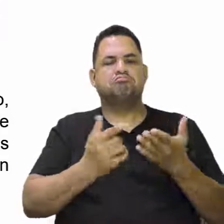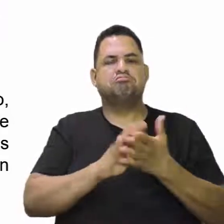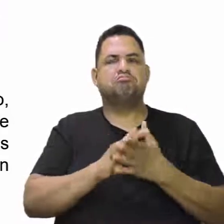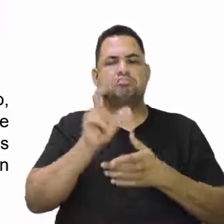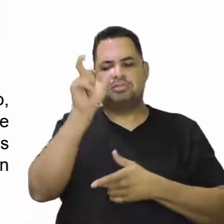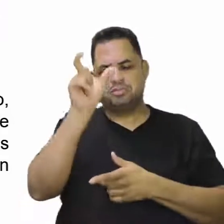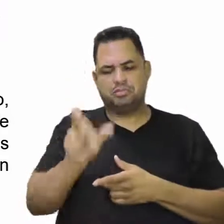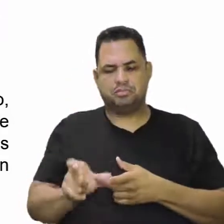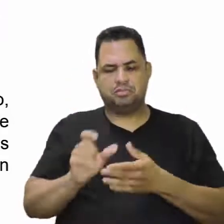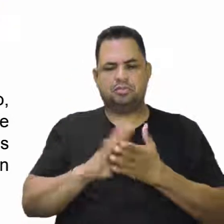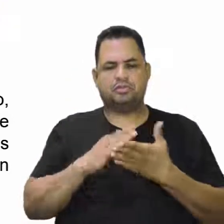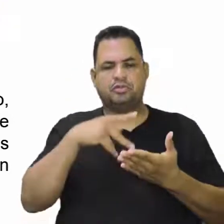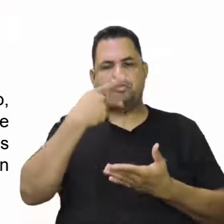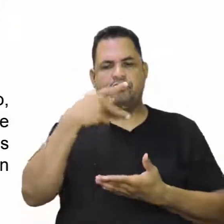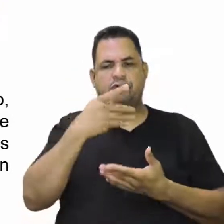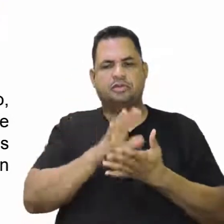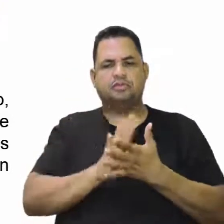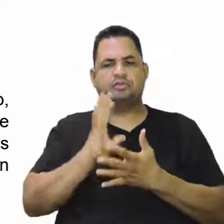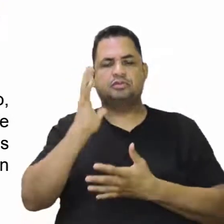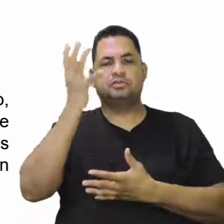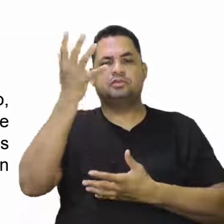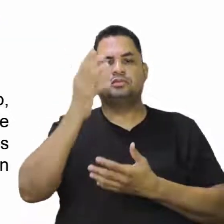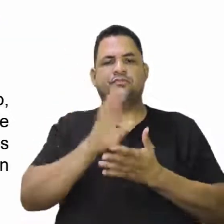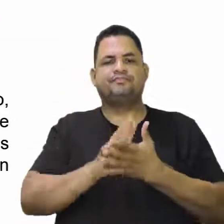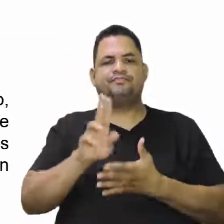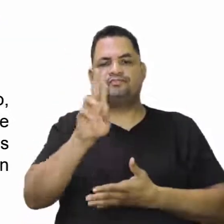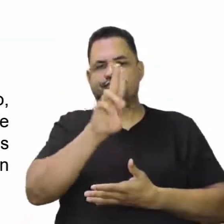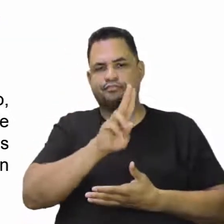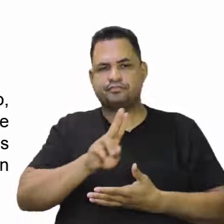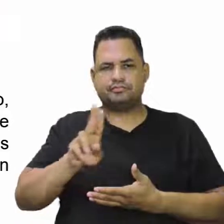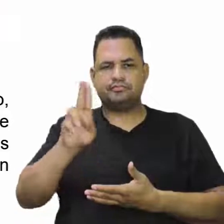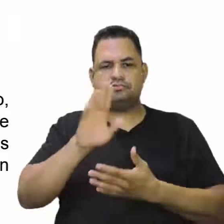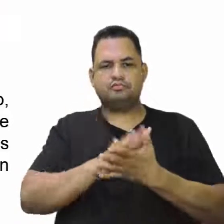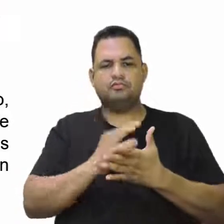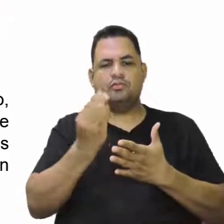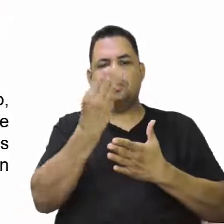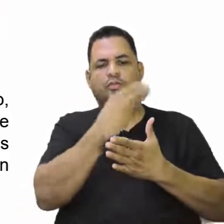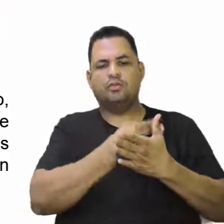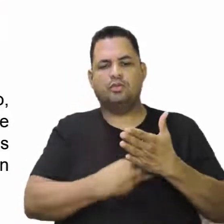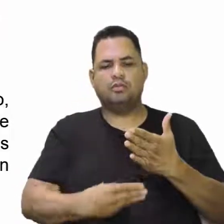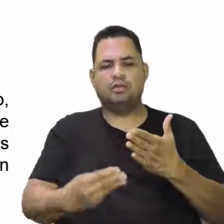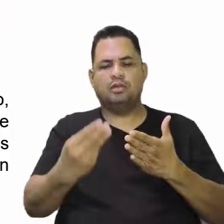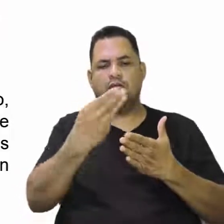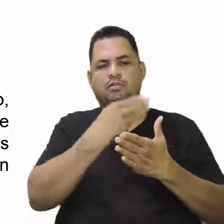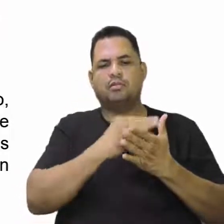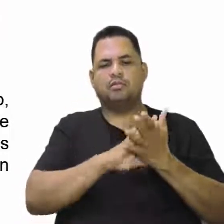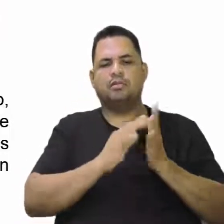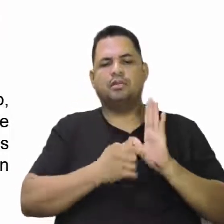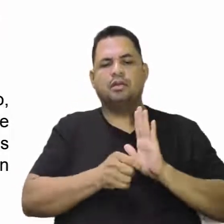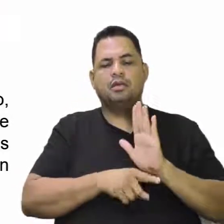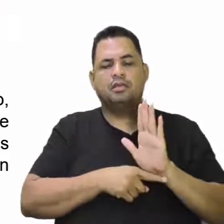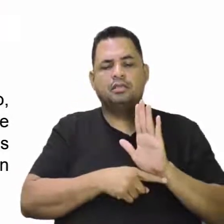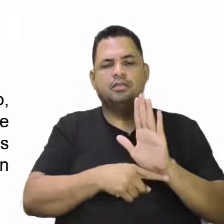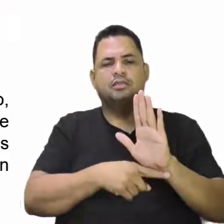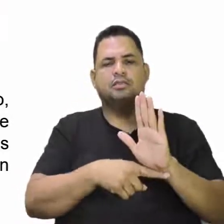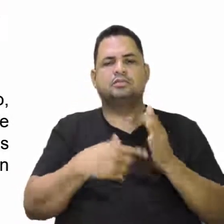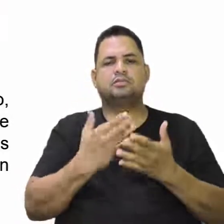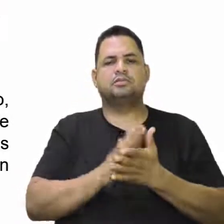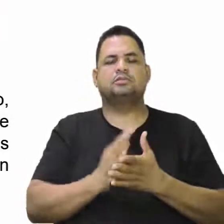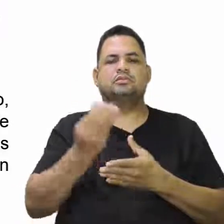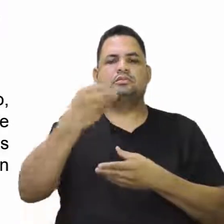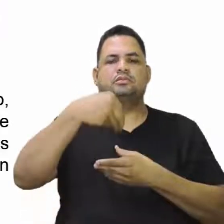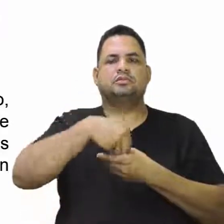qualquer pessoa que for falar do tempo, eles utilizam um mapa como suporte. Por quê? Dentro